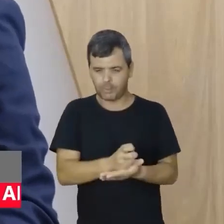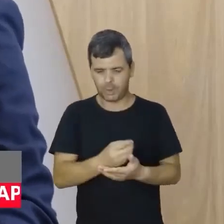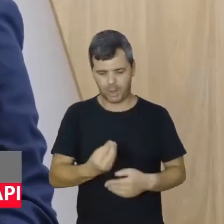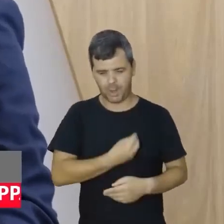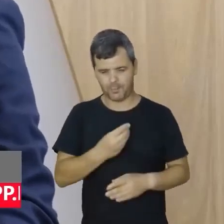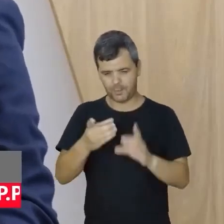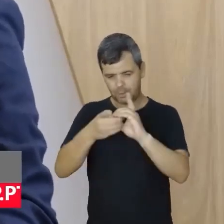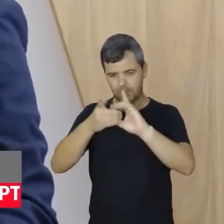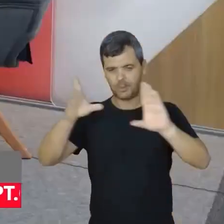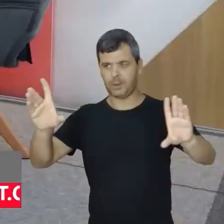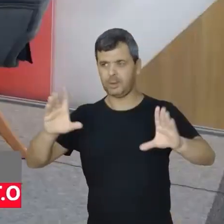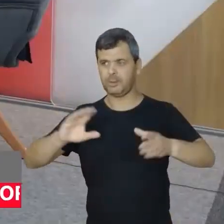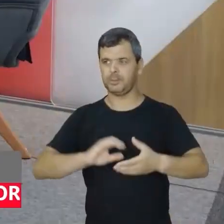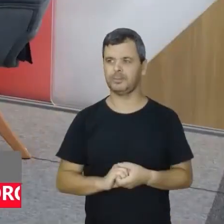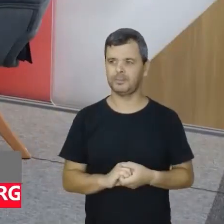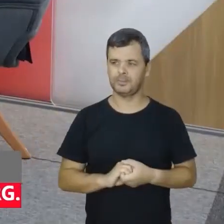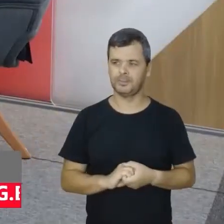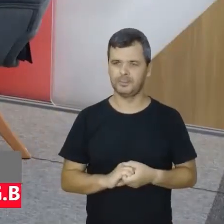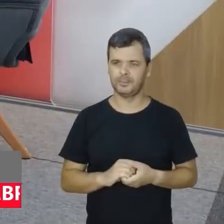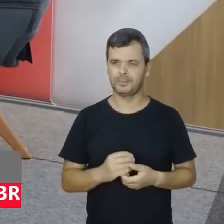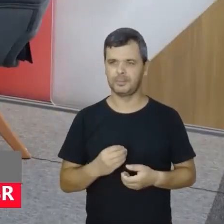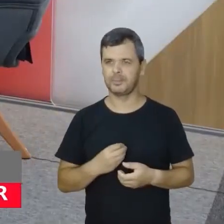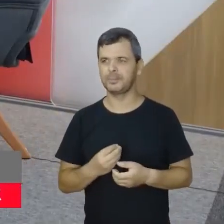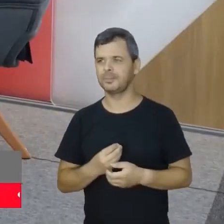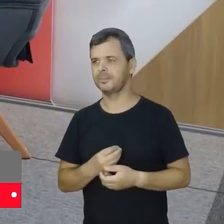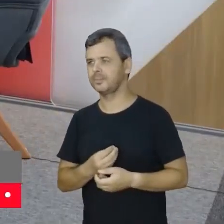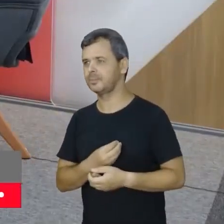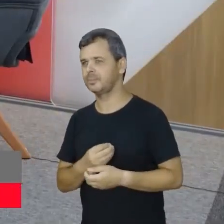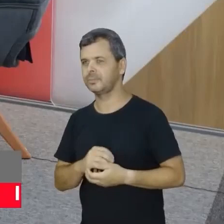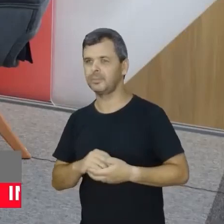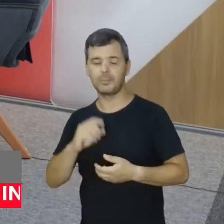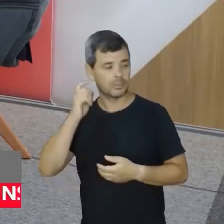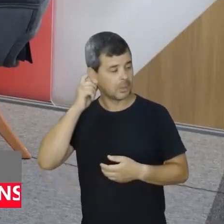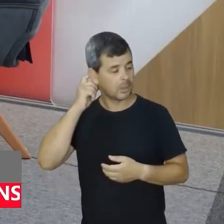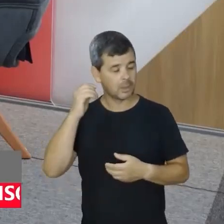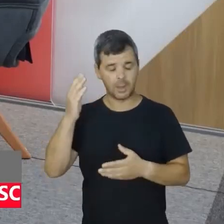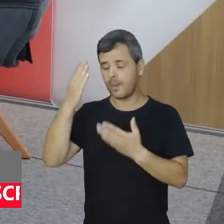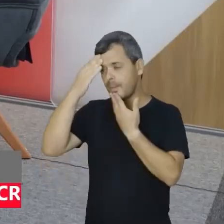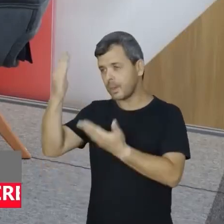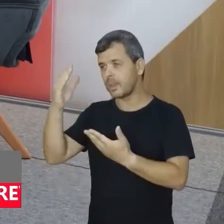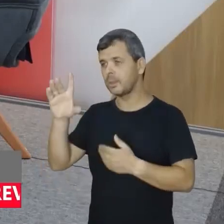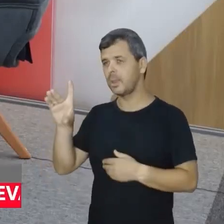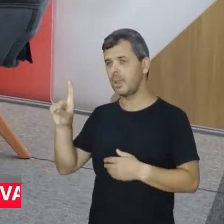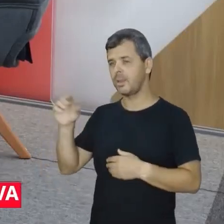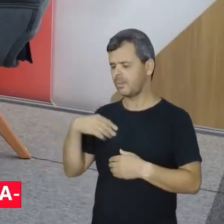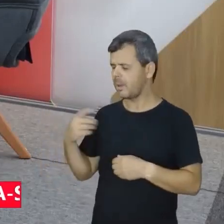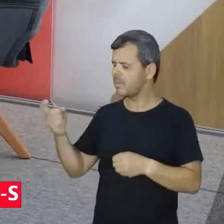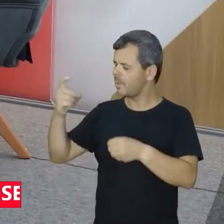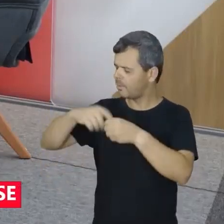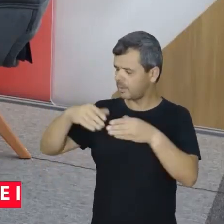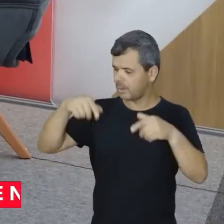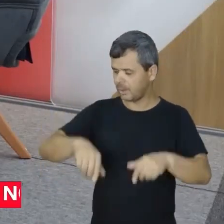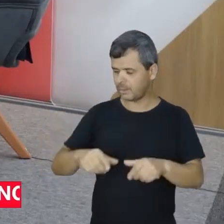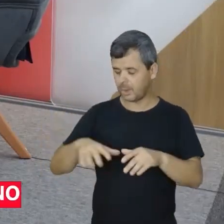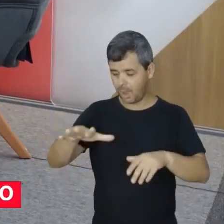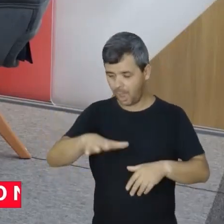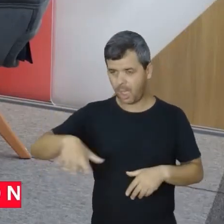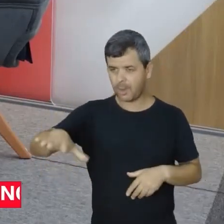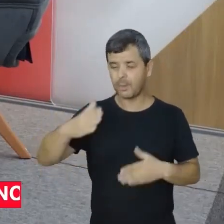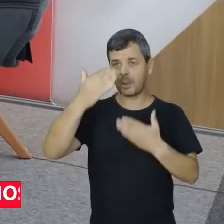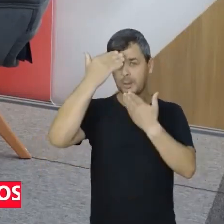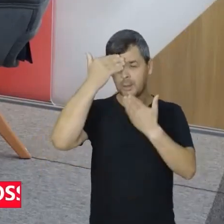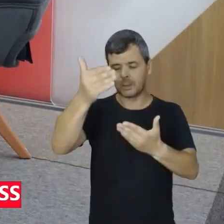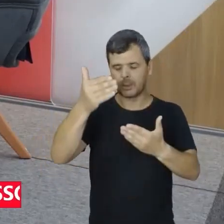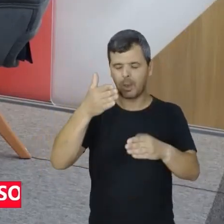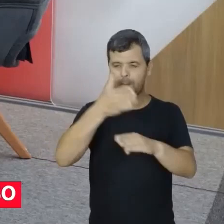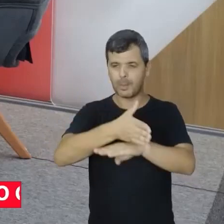nossa democracia! Ah, muito bom! Obrigada, Edgar. Seja sempre muito bem-vindo aqui a esse espaço. Agradeço muito